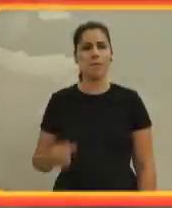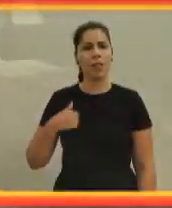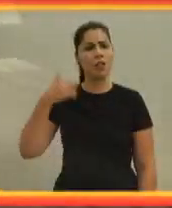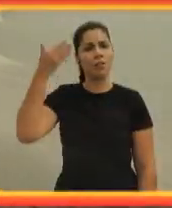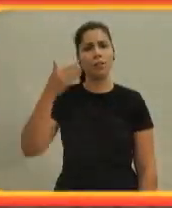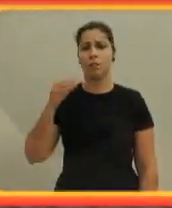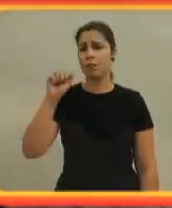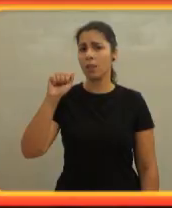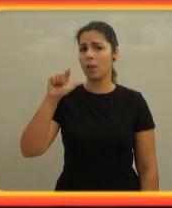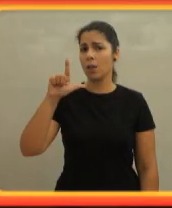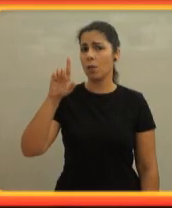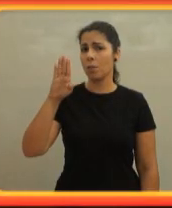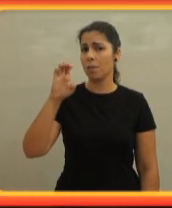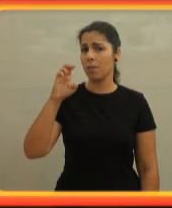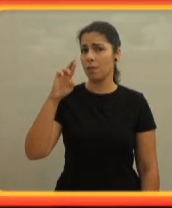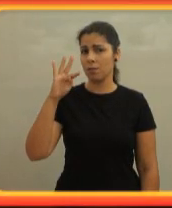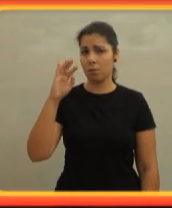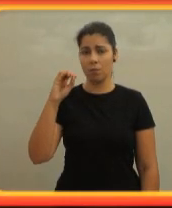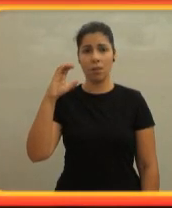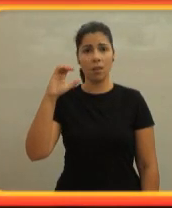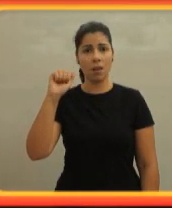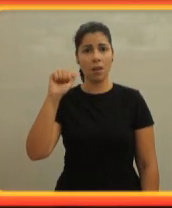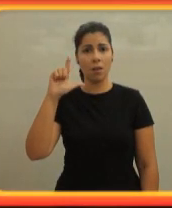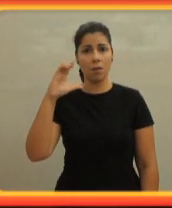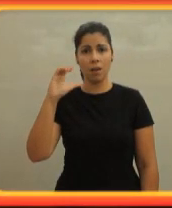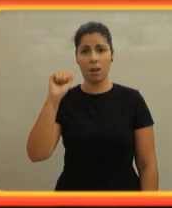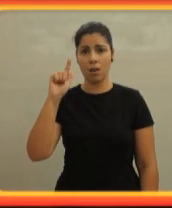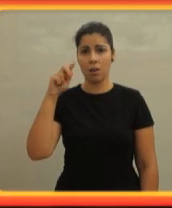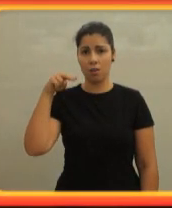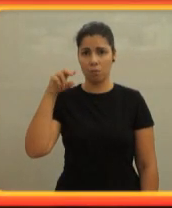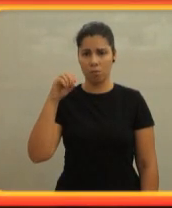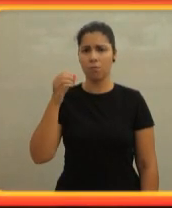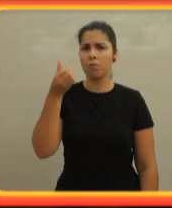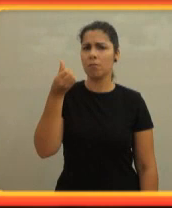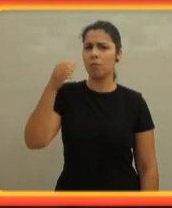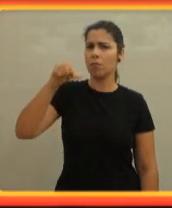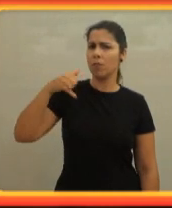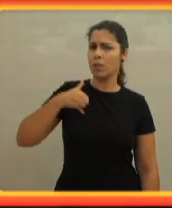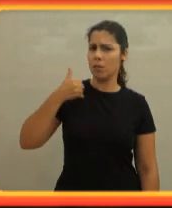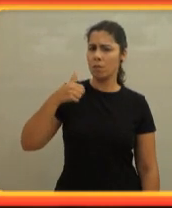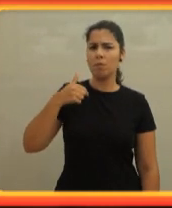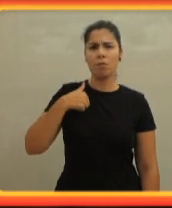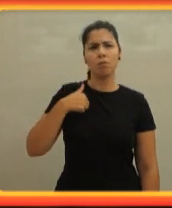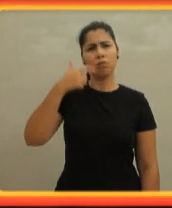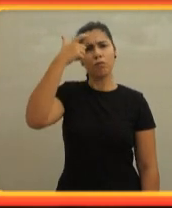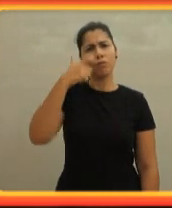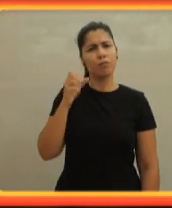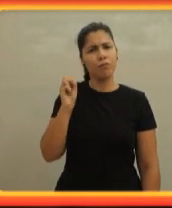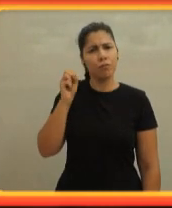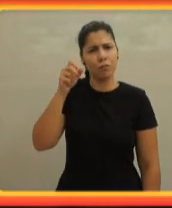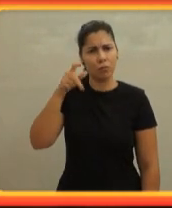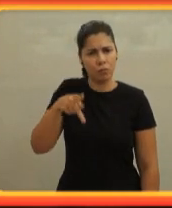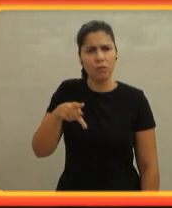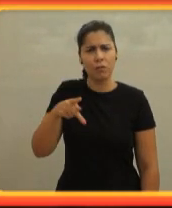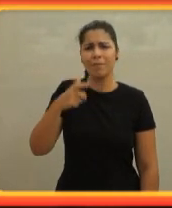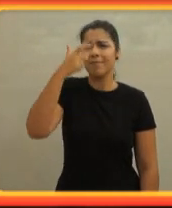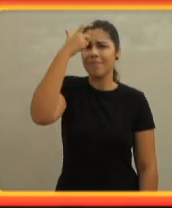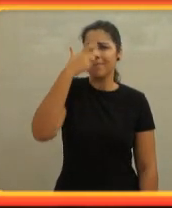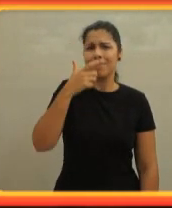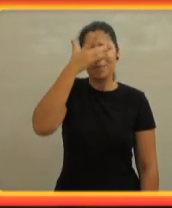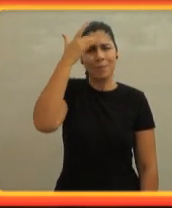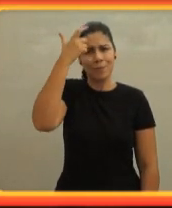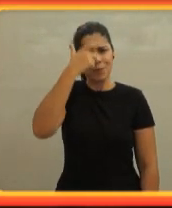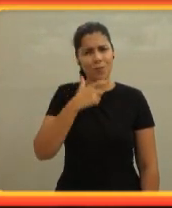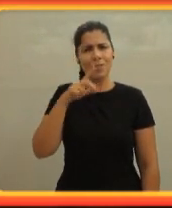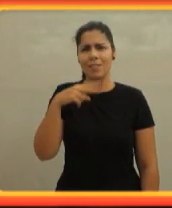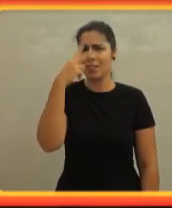Sou Alberto Calcanho, tenho 69 anos. Sou Alberto Calcanho, tenho 69 anos, sou aposentado, sou